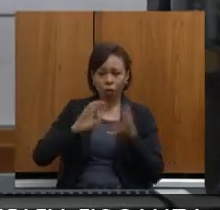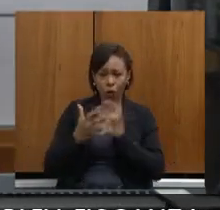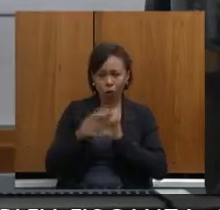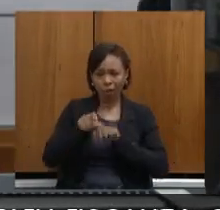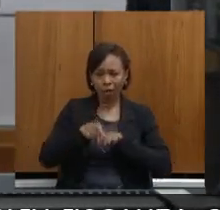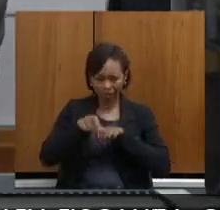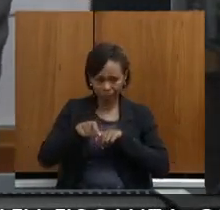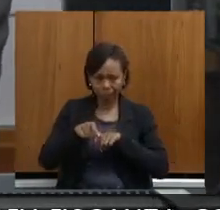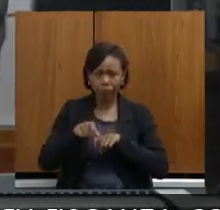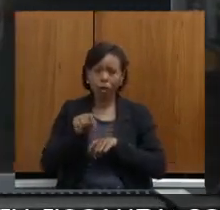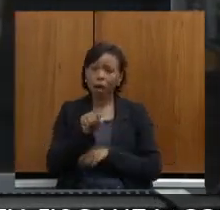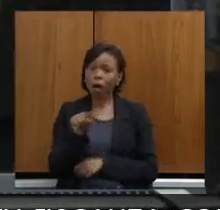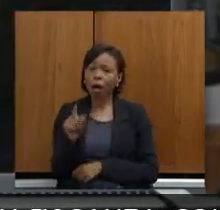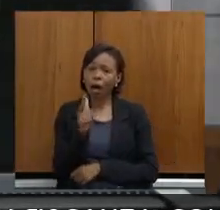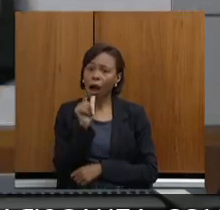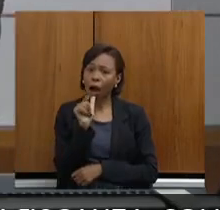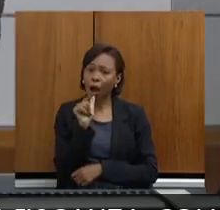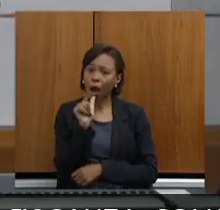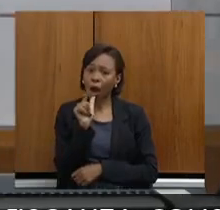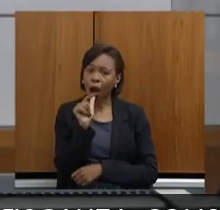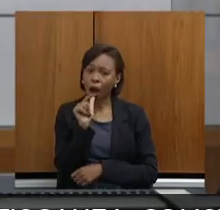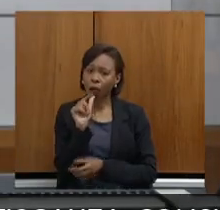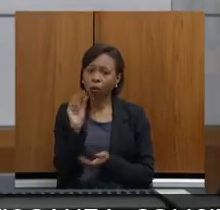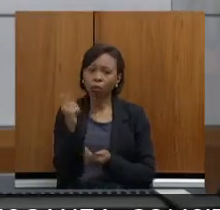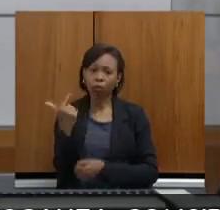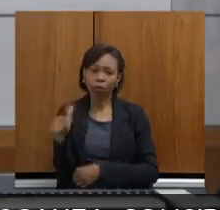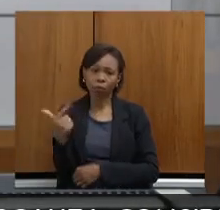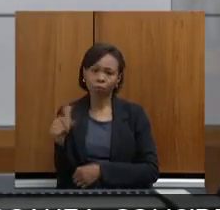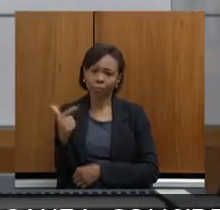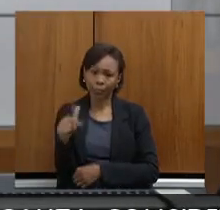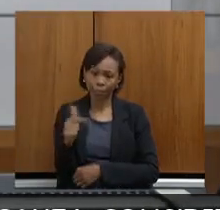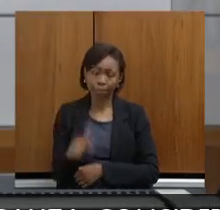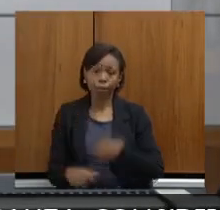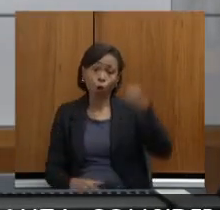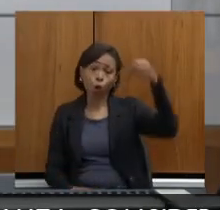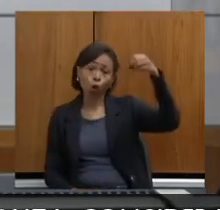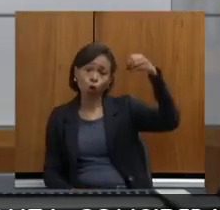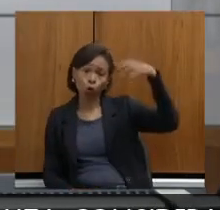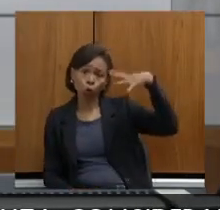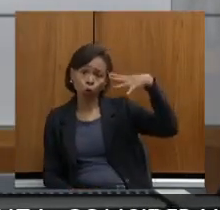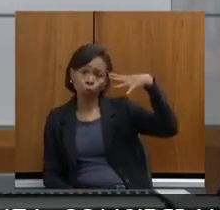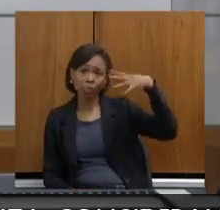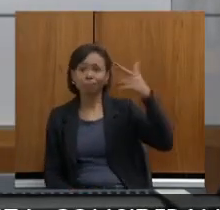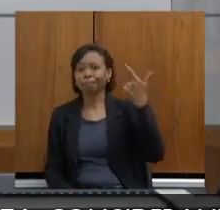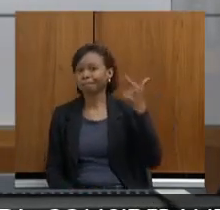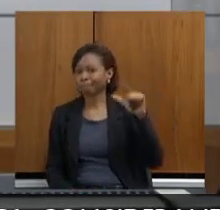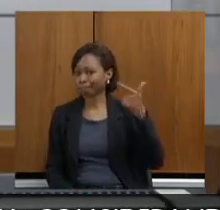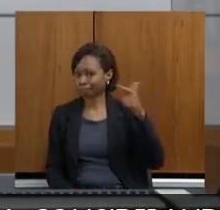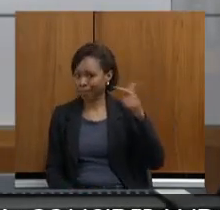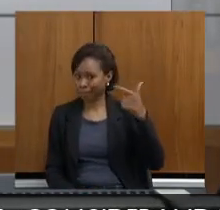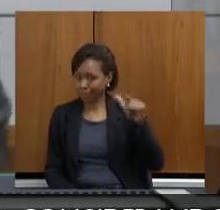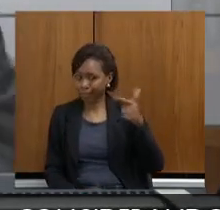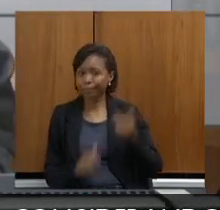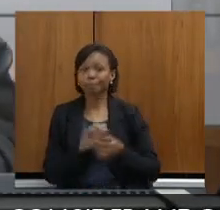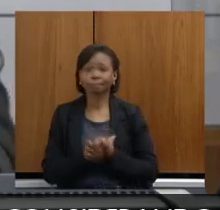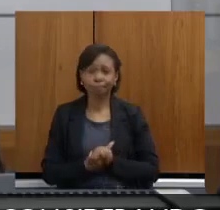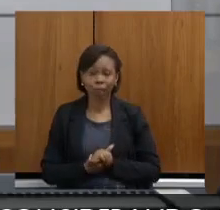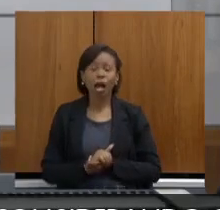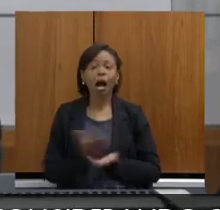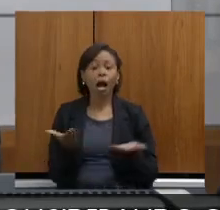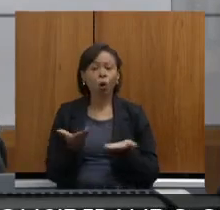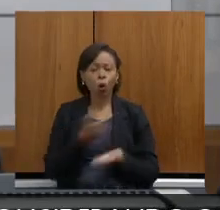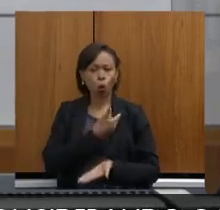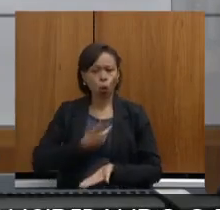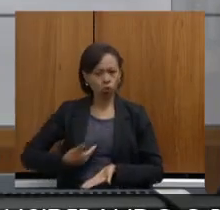e é eles não tem água não tem luz energia monofásico de un programa